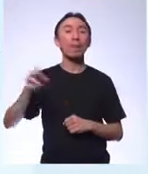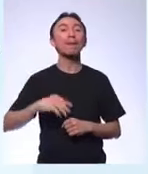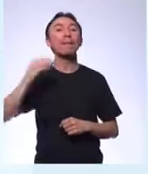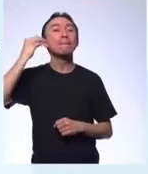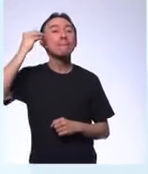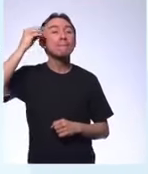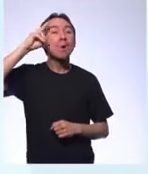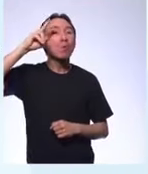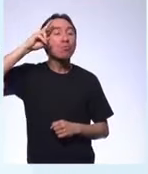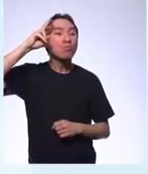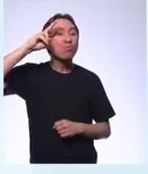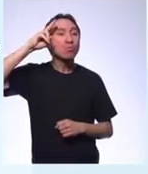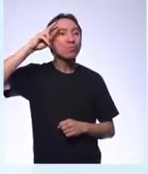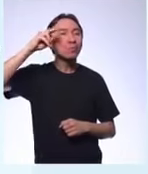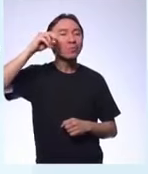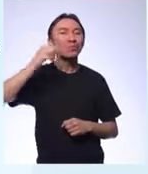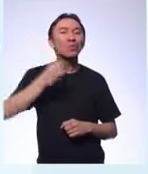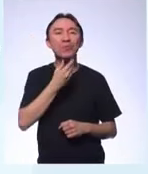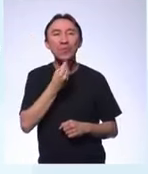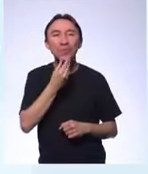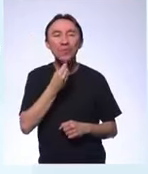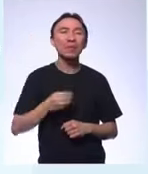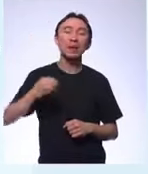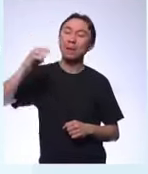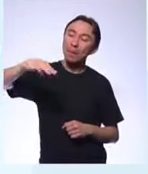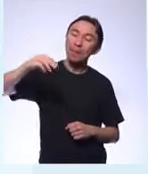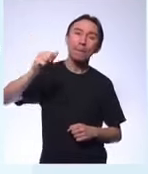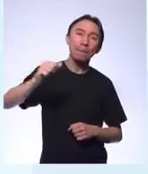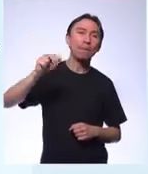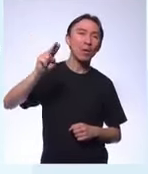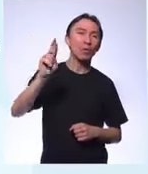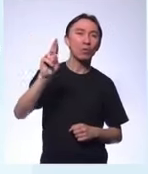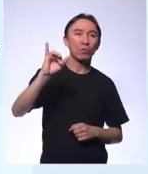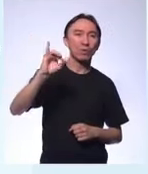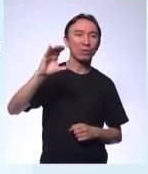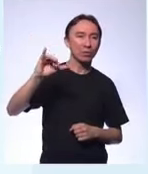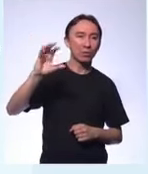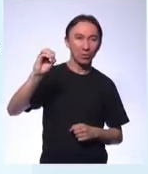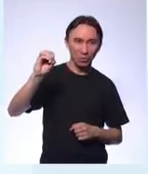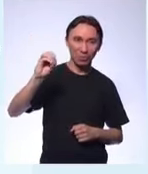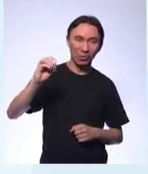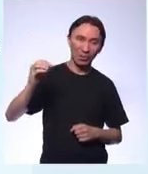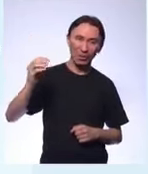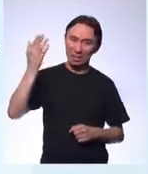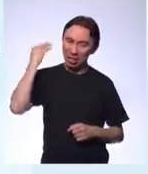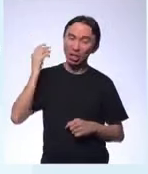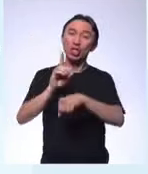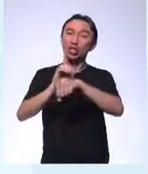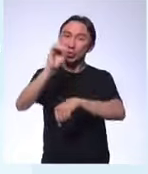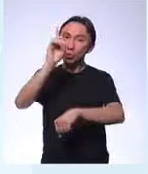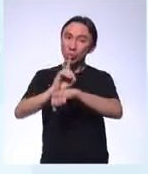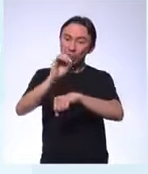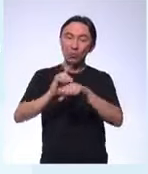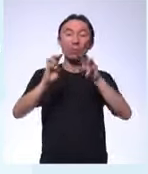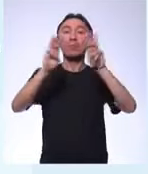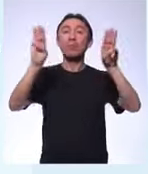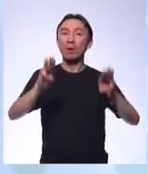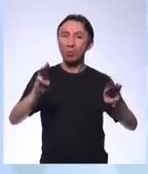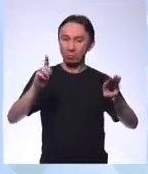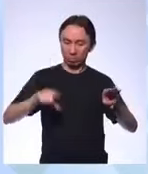é diretor do Memorial da Resistência de São Paulo e ele foi ex-preso político. Vamos dar